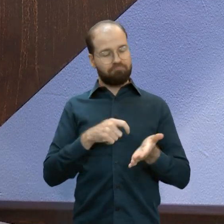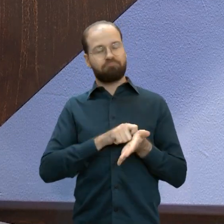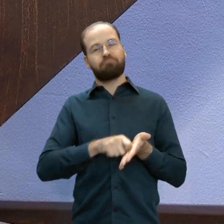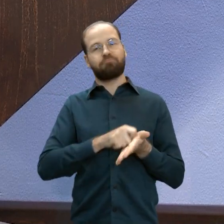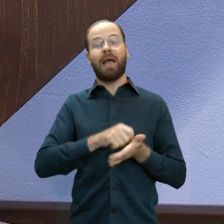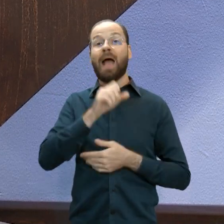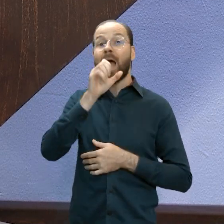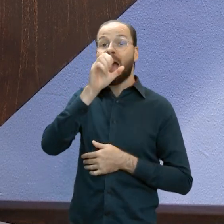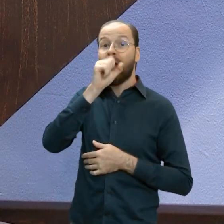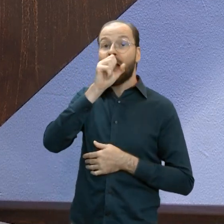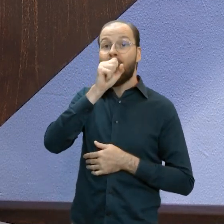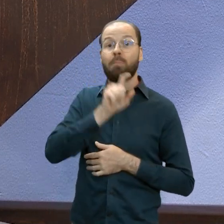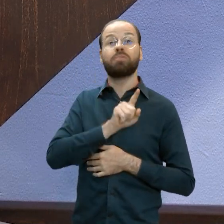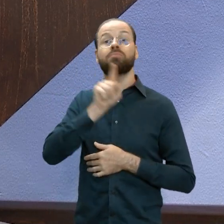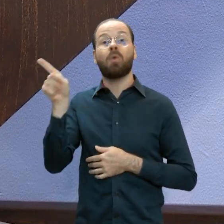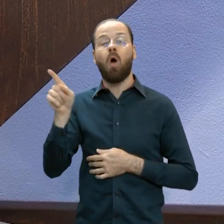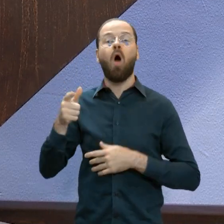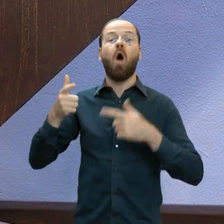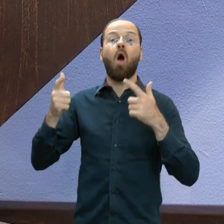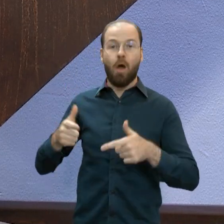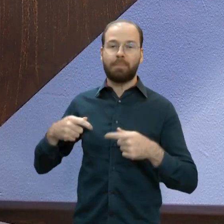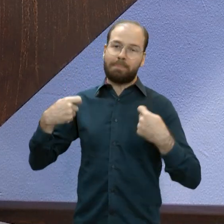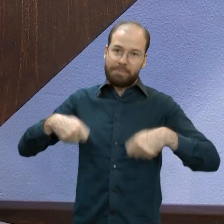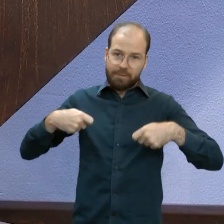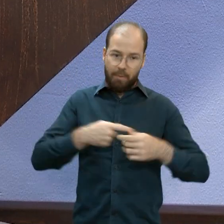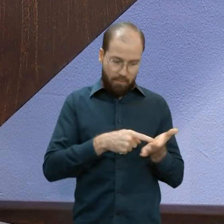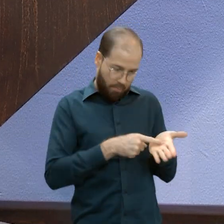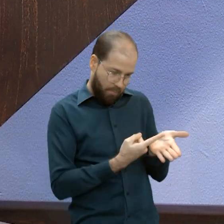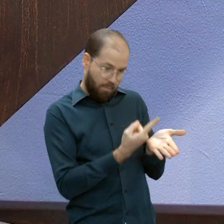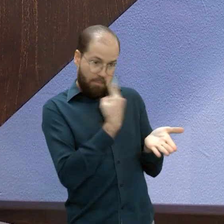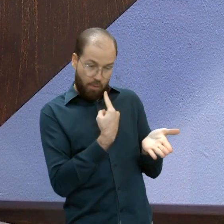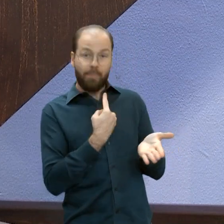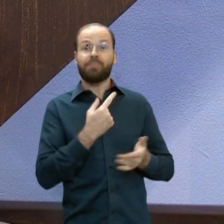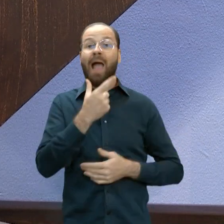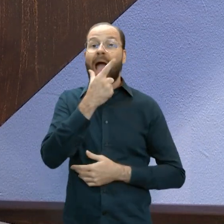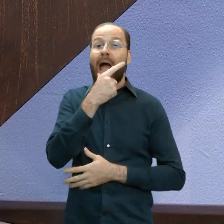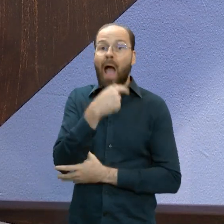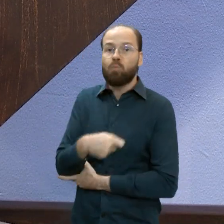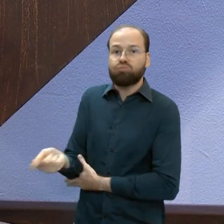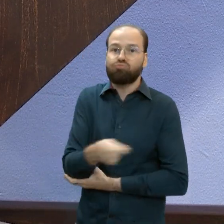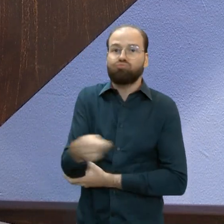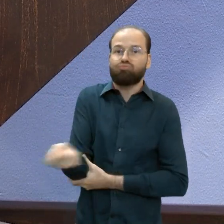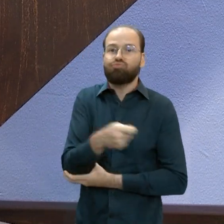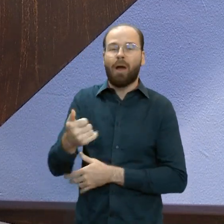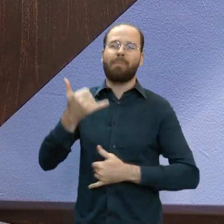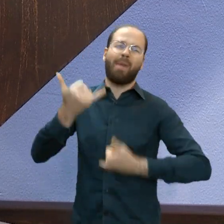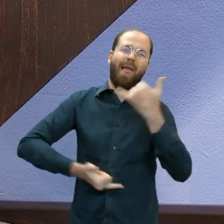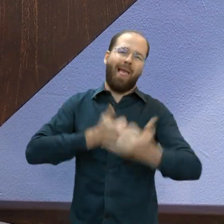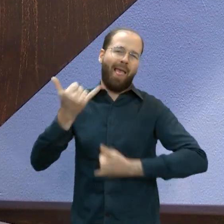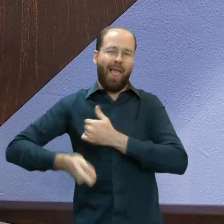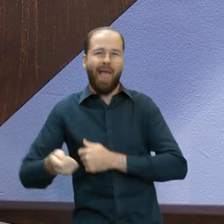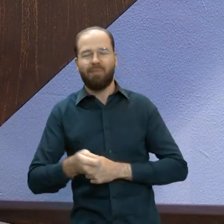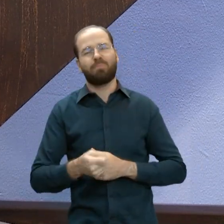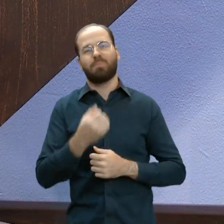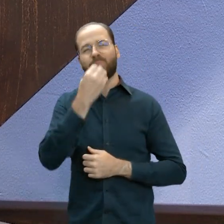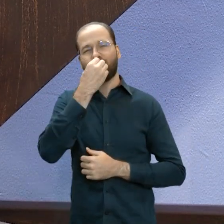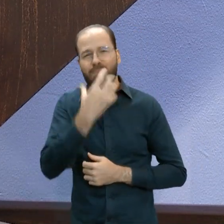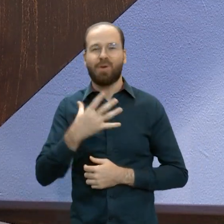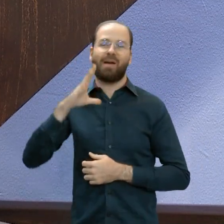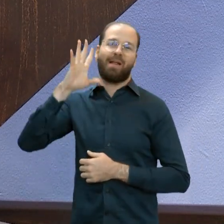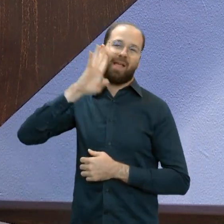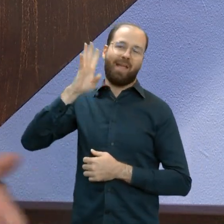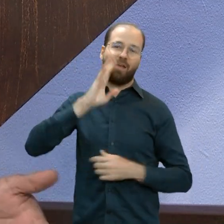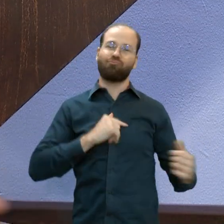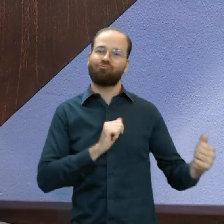E aí tinha lá banho de mangueira, né? Banho de mangueira. Então, assim, foi um momento muito legal, foi um momento muito bom,